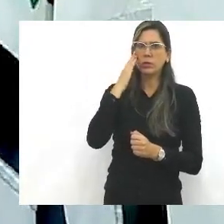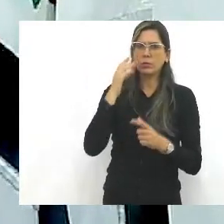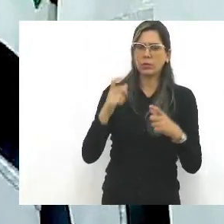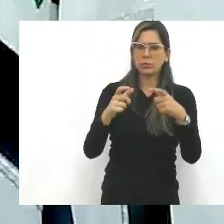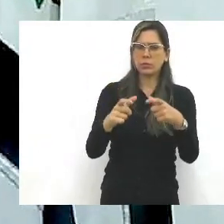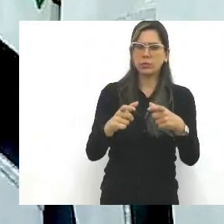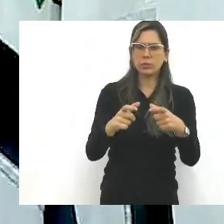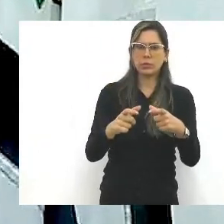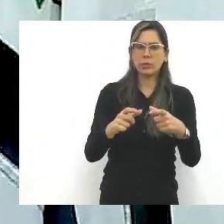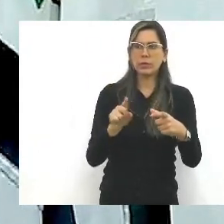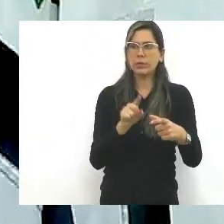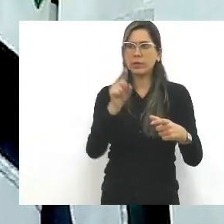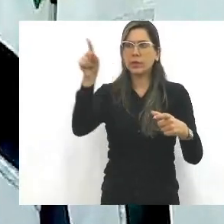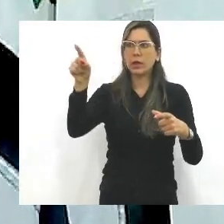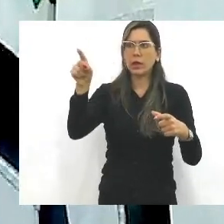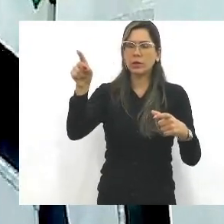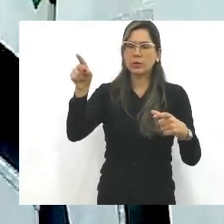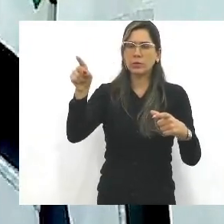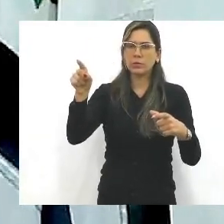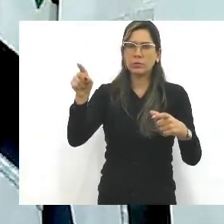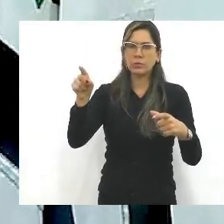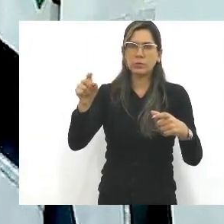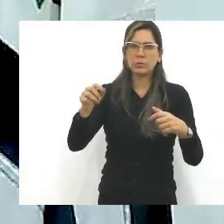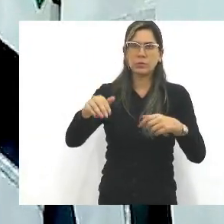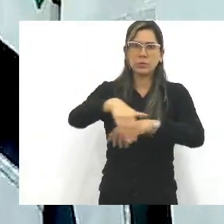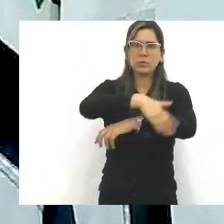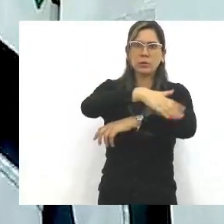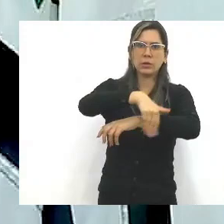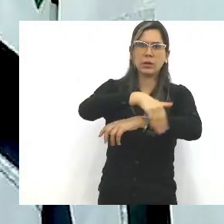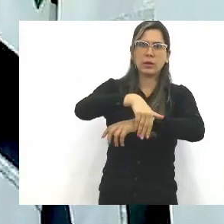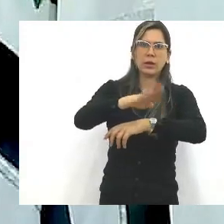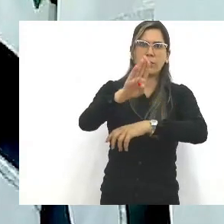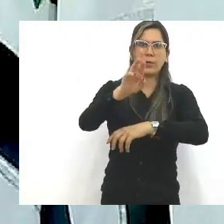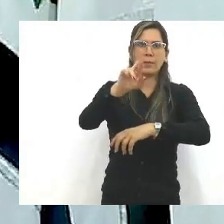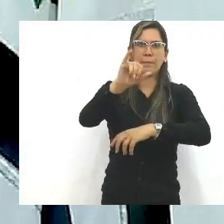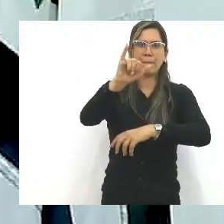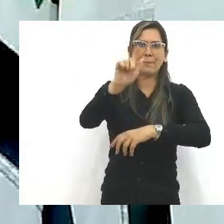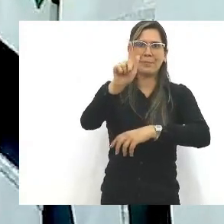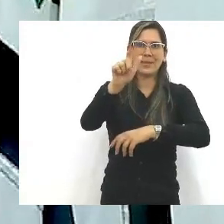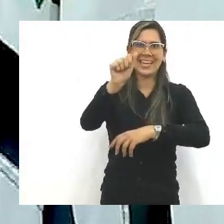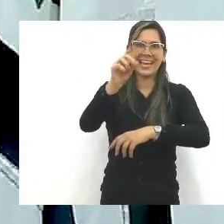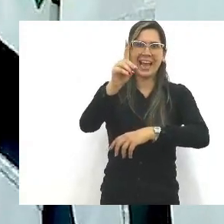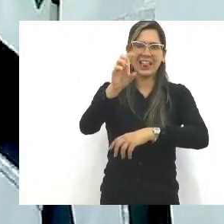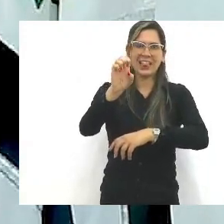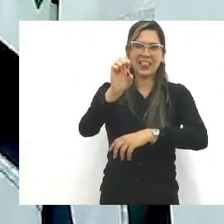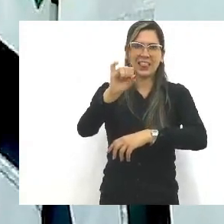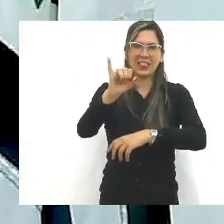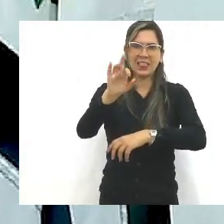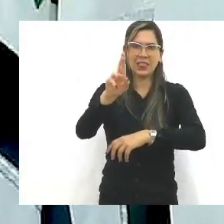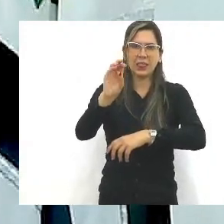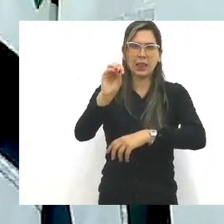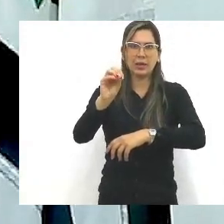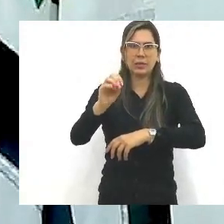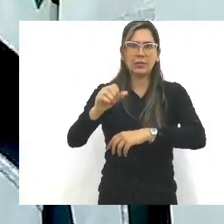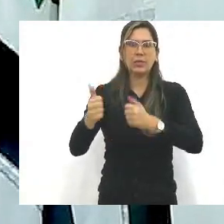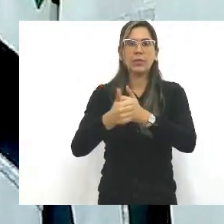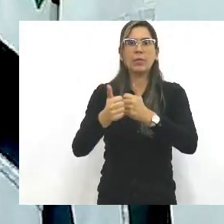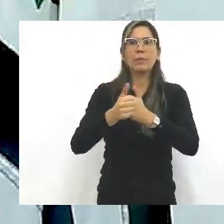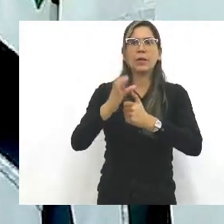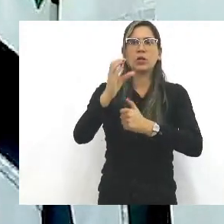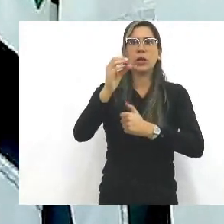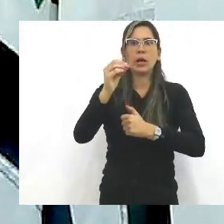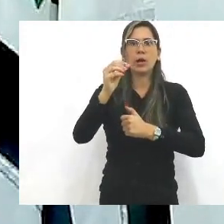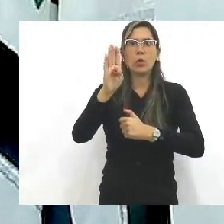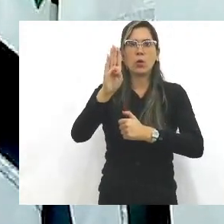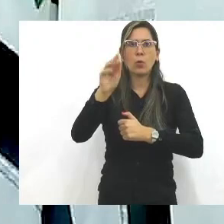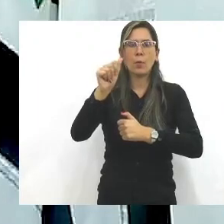localizem, o quartel de bombeiros está situado ali entre a Brigadeiro Faria Lima e a Alfredo André. Nós temos como vizinho lá a Cobase. E de repente,